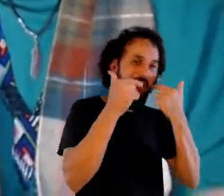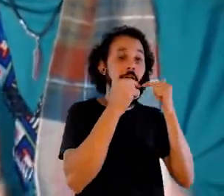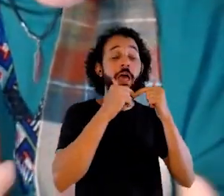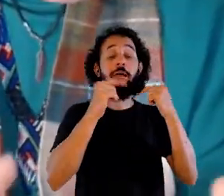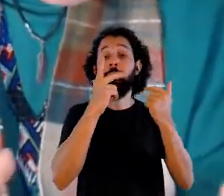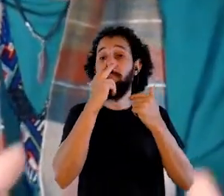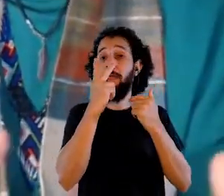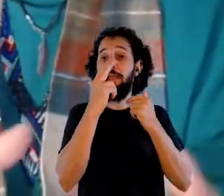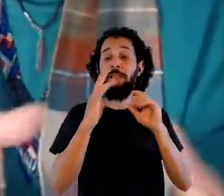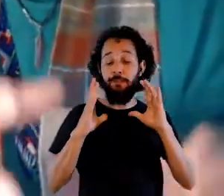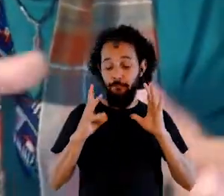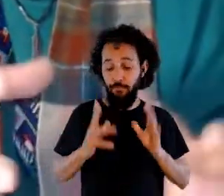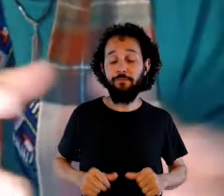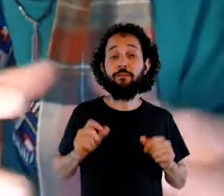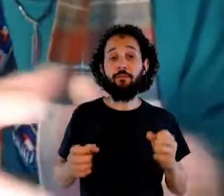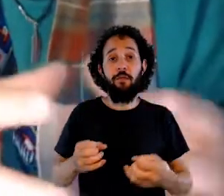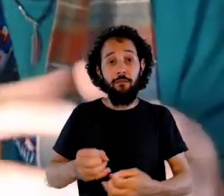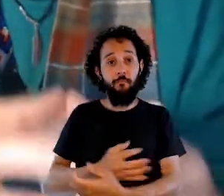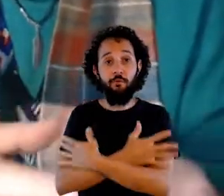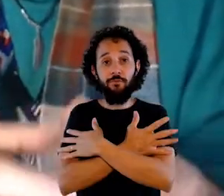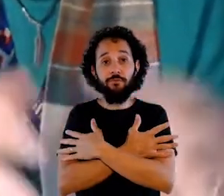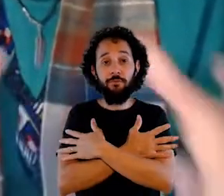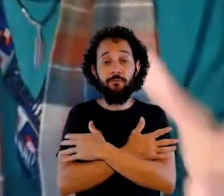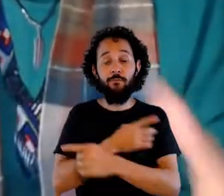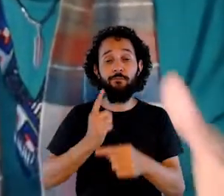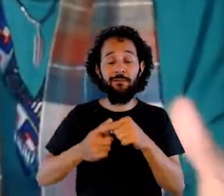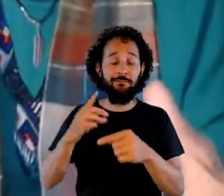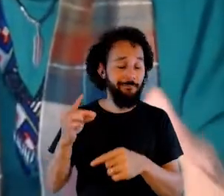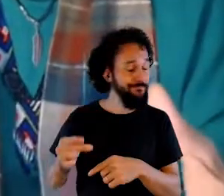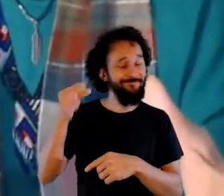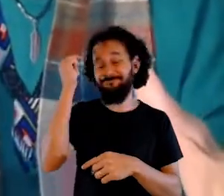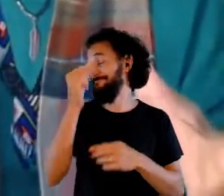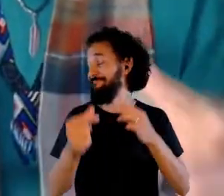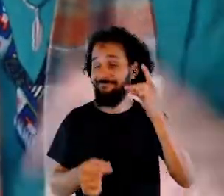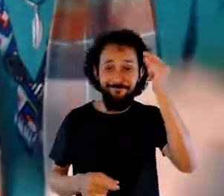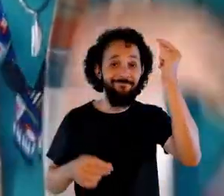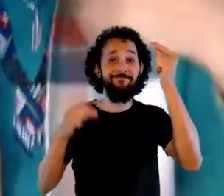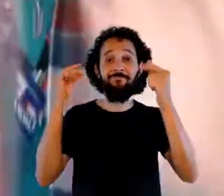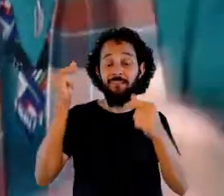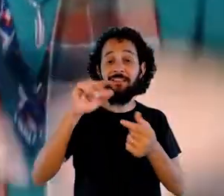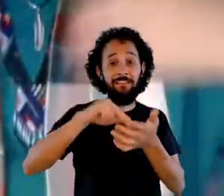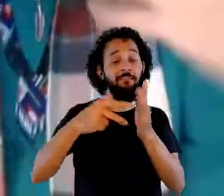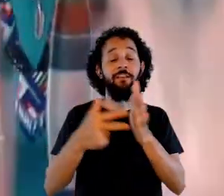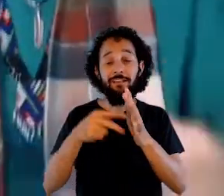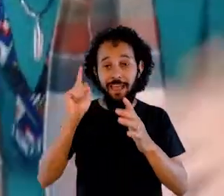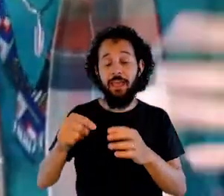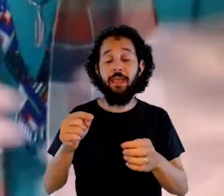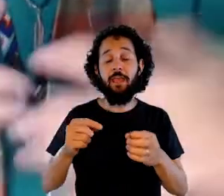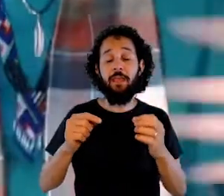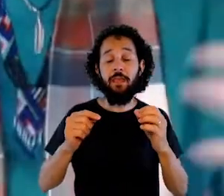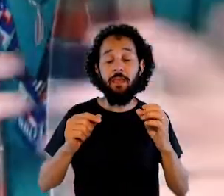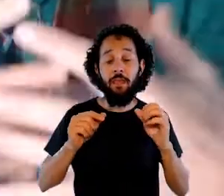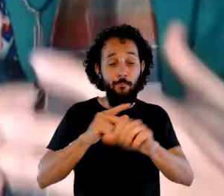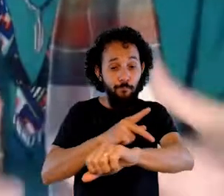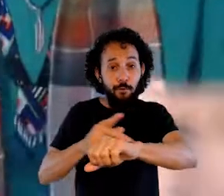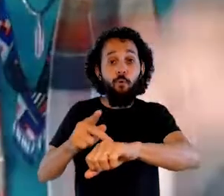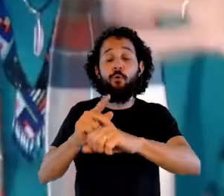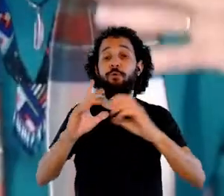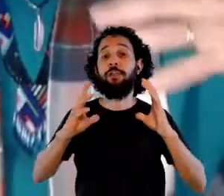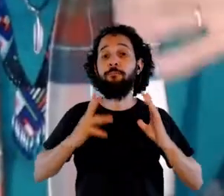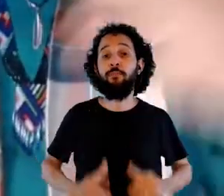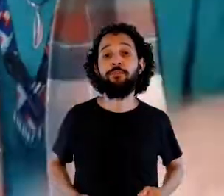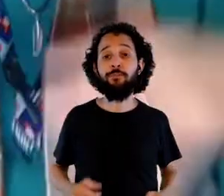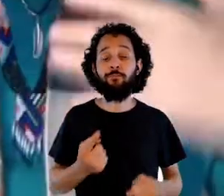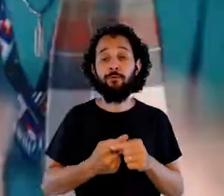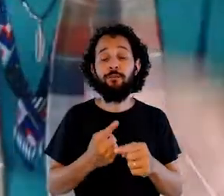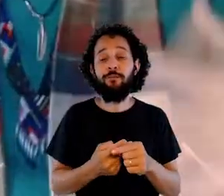que eles catarse. Se você for ver, é a purificação das emoções. Porque as emoções que estão ali paradas, tensas,